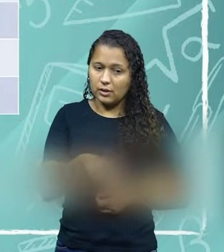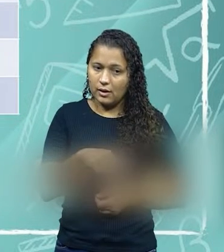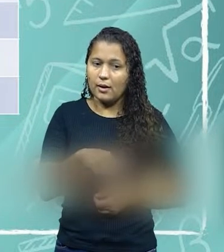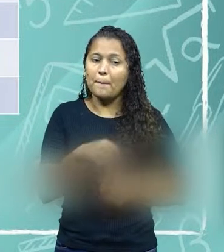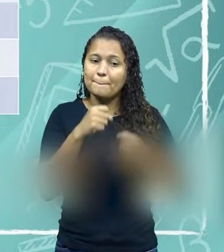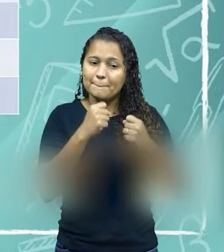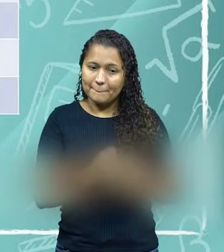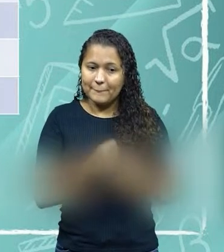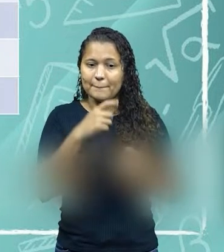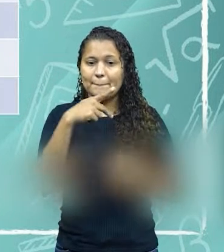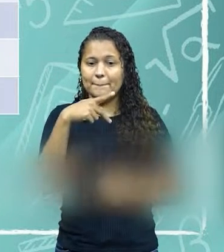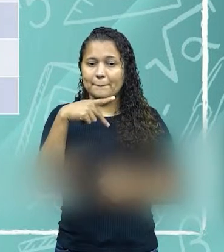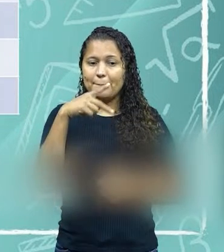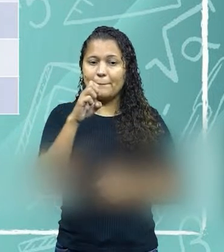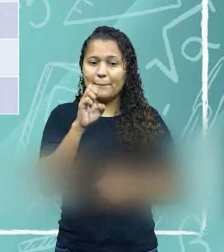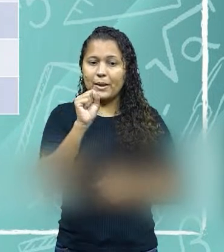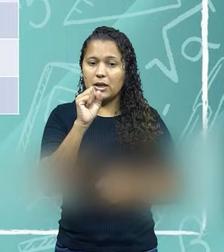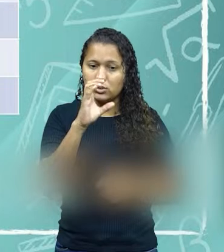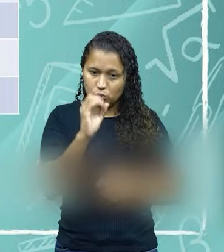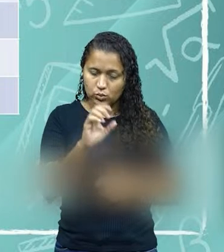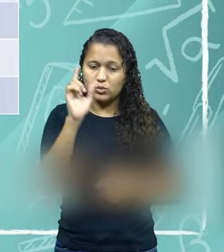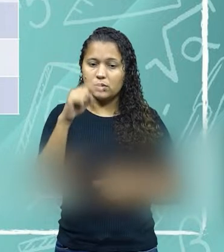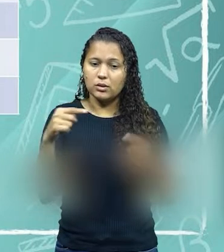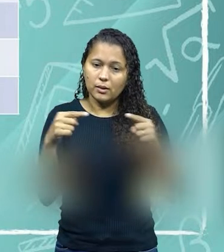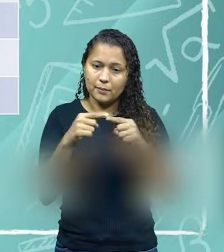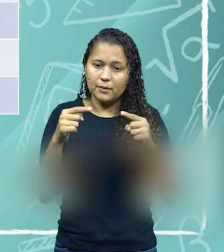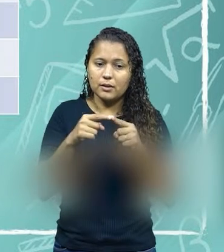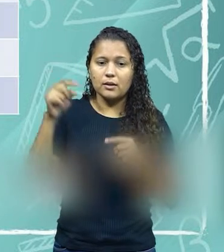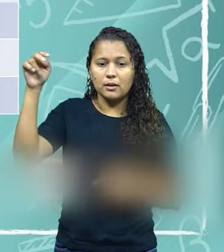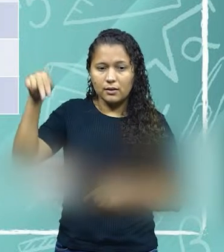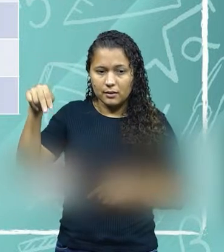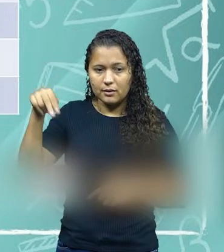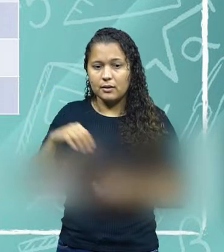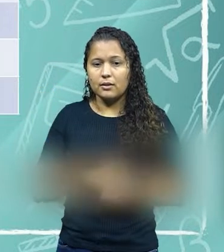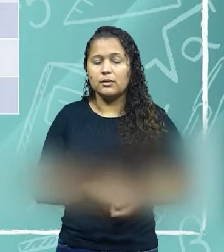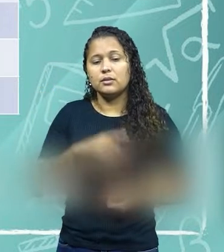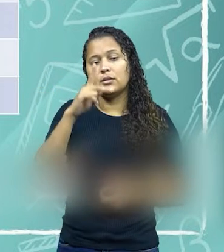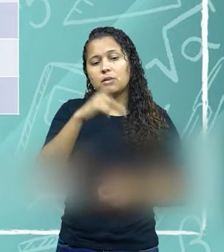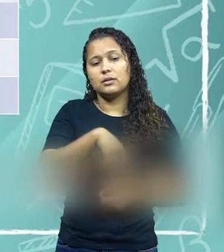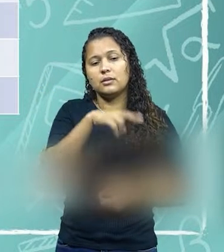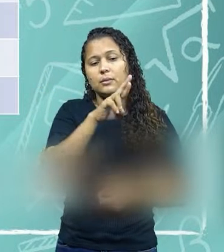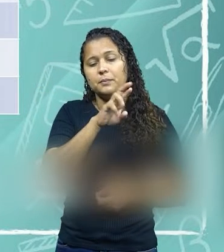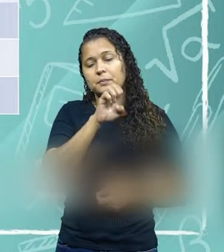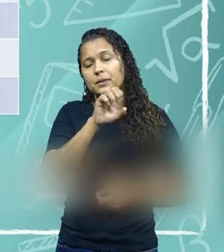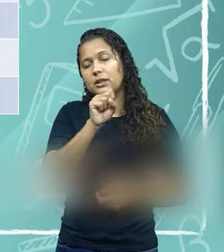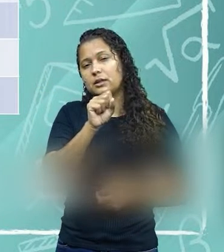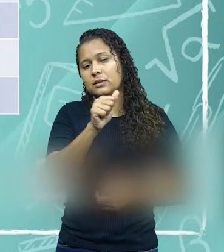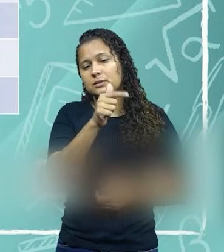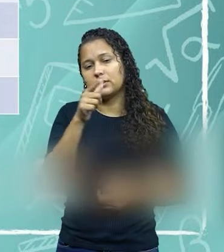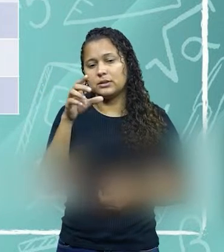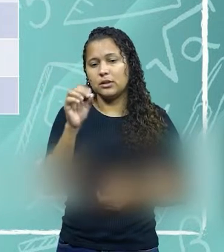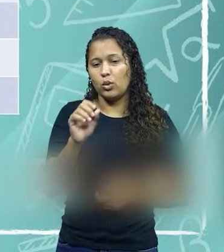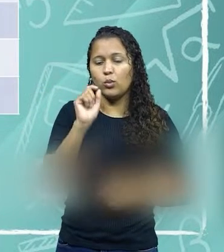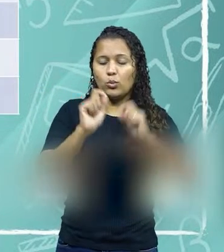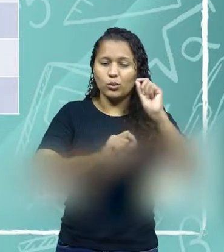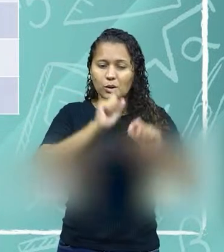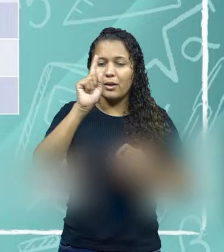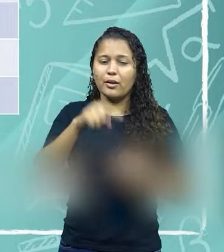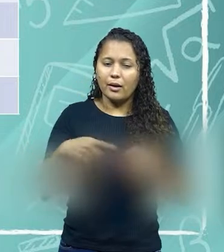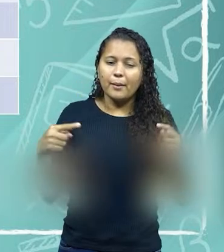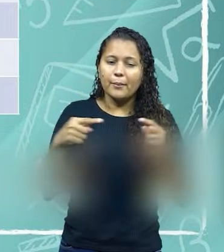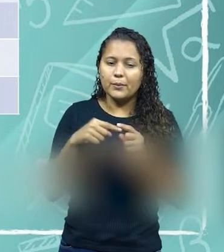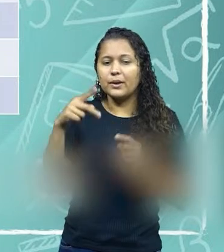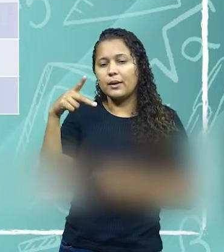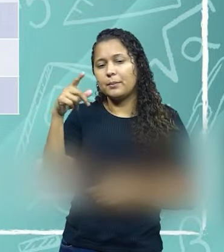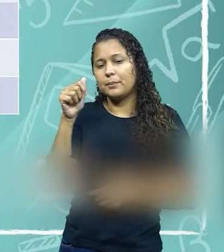da unidade derivada Newton, que é representado por N. E a pressão? A pressão ela é representada pela unidade